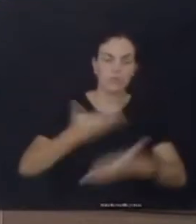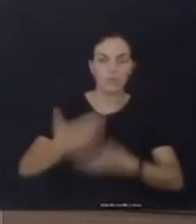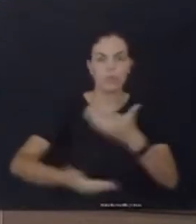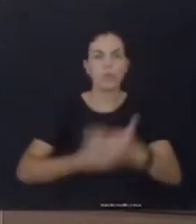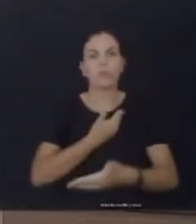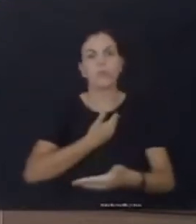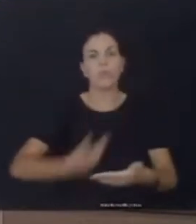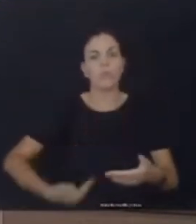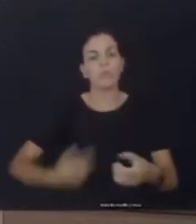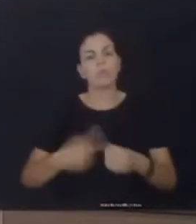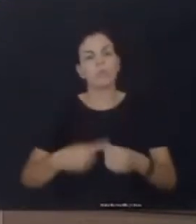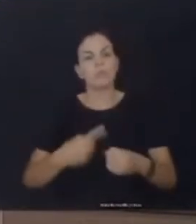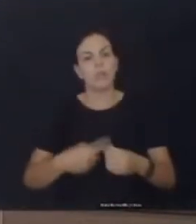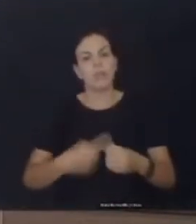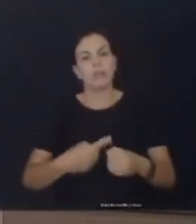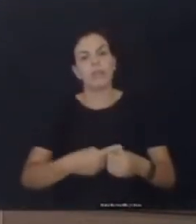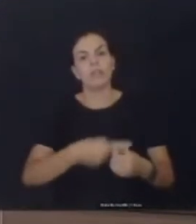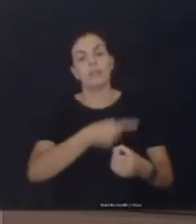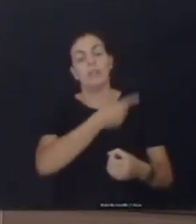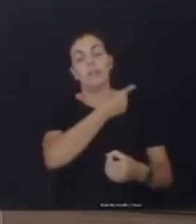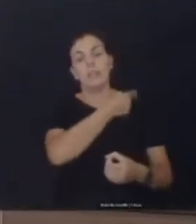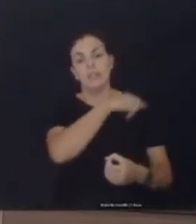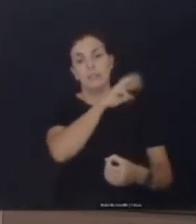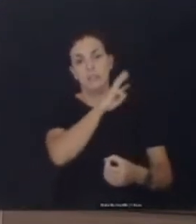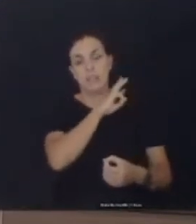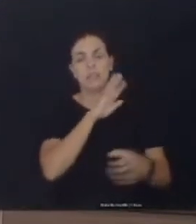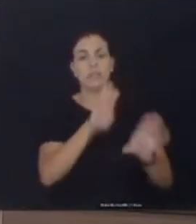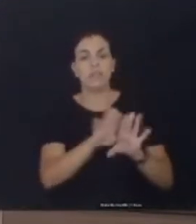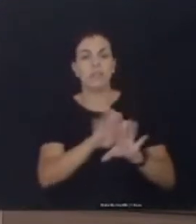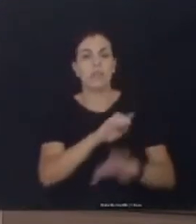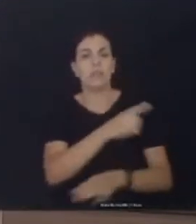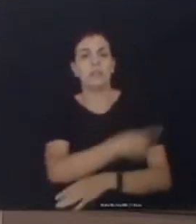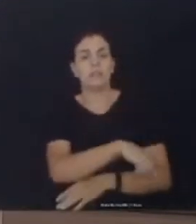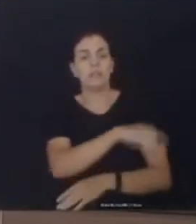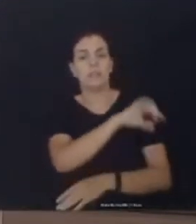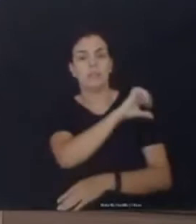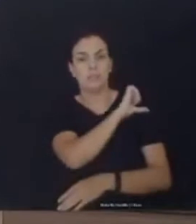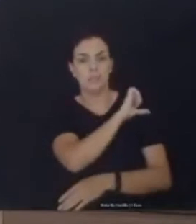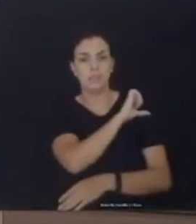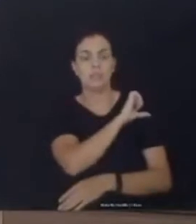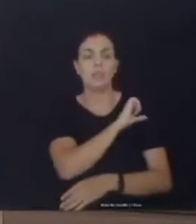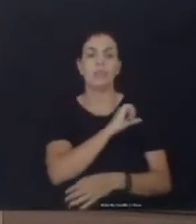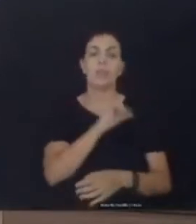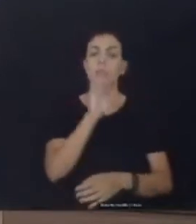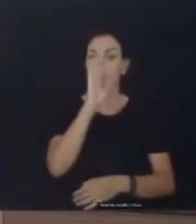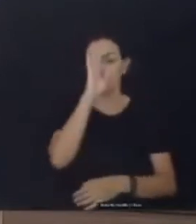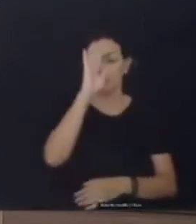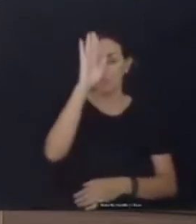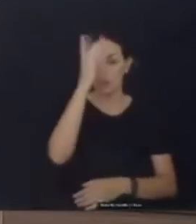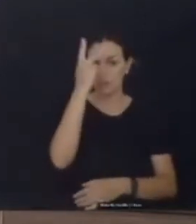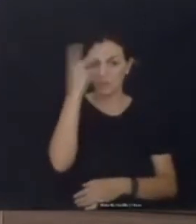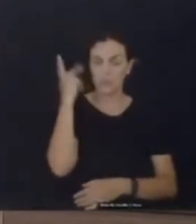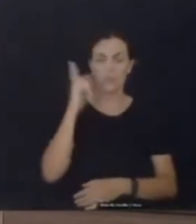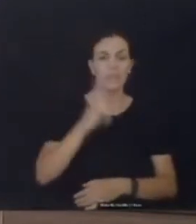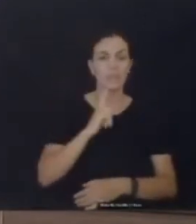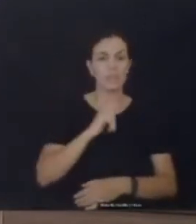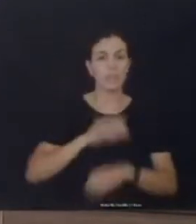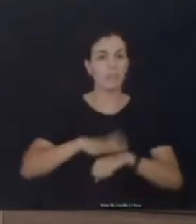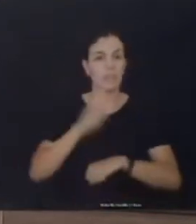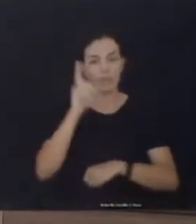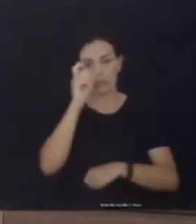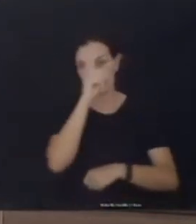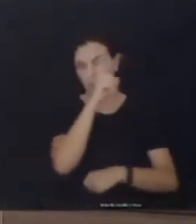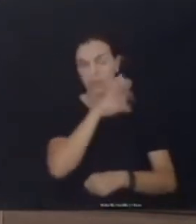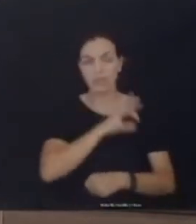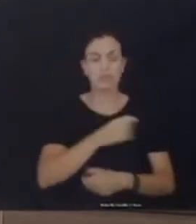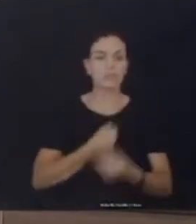médio e de ensino fundamental, justamente aqueles que atravessam maiores dificuldades financeiras. A regra apresentada